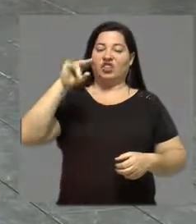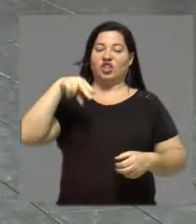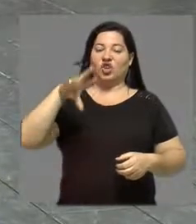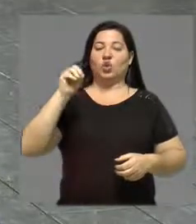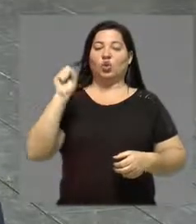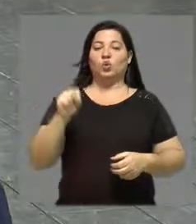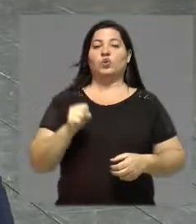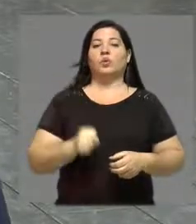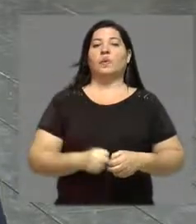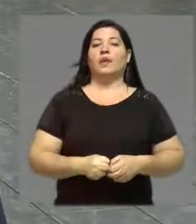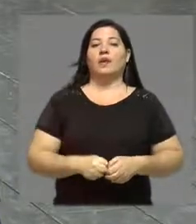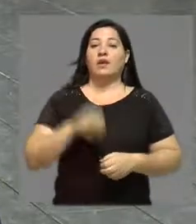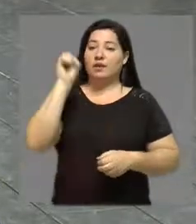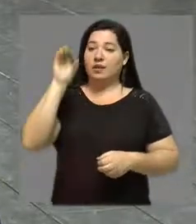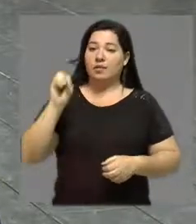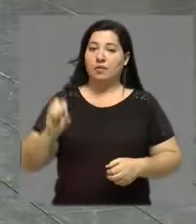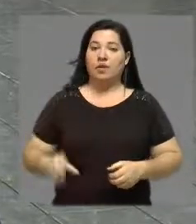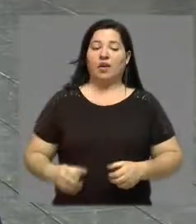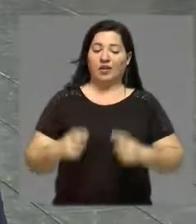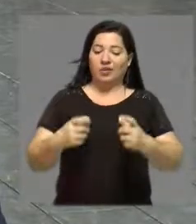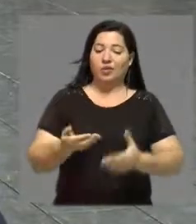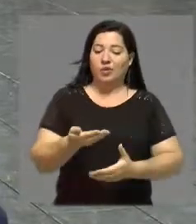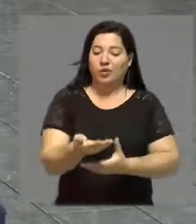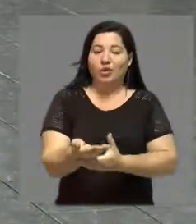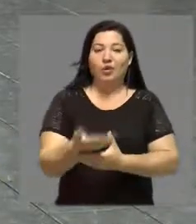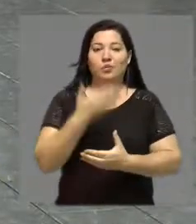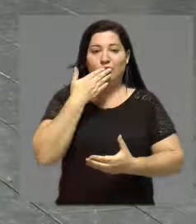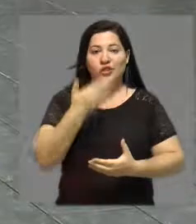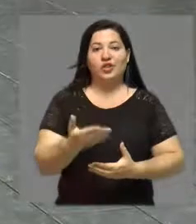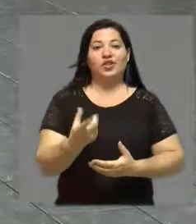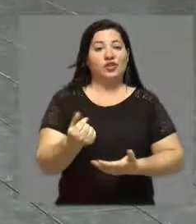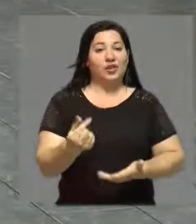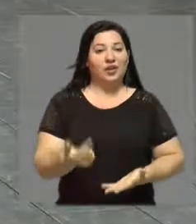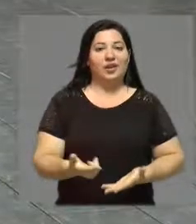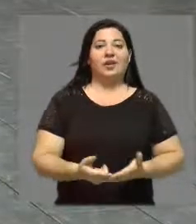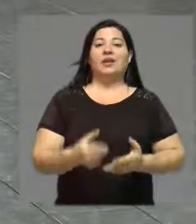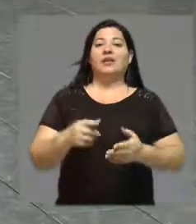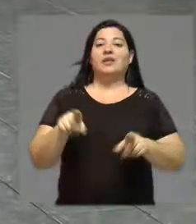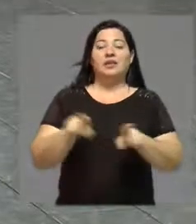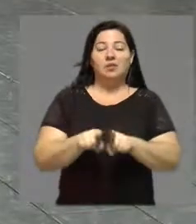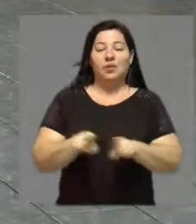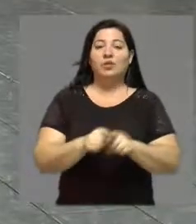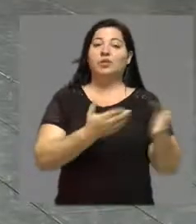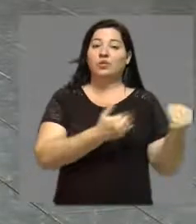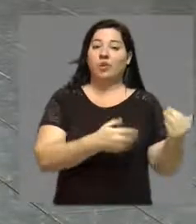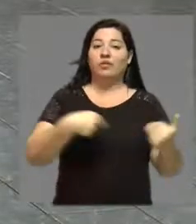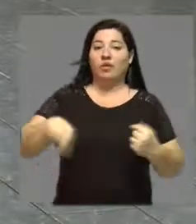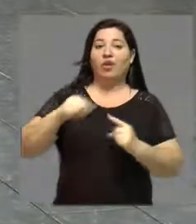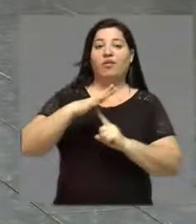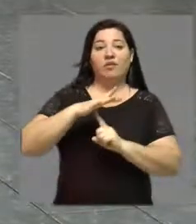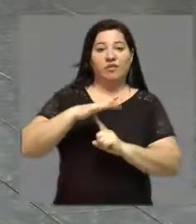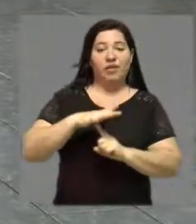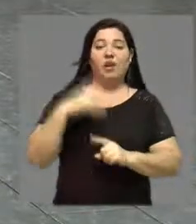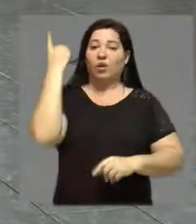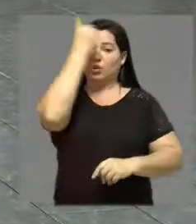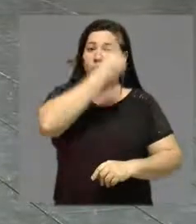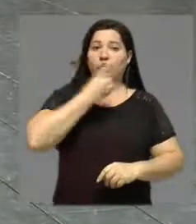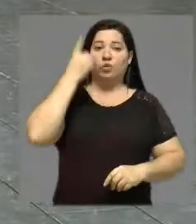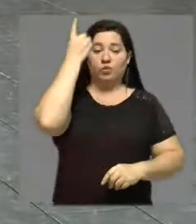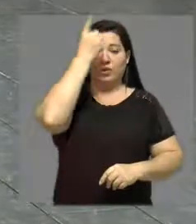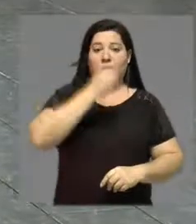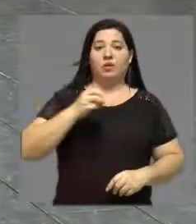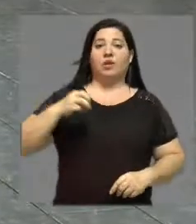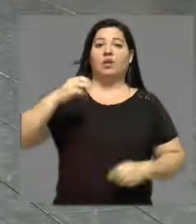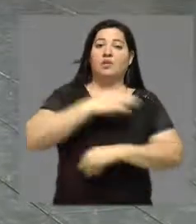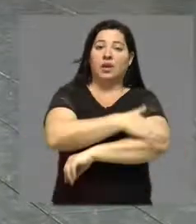nos domingos, né, com cestinho, pedindo dinheiro. Hoje é comum nós virmos vários jovens que ficam lá na feira de domingo,